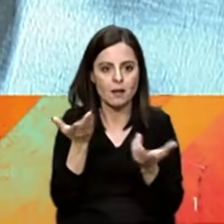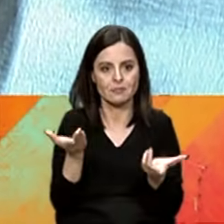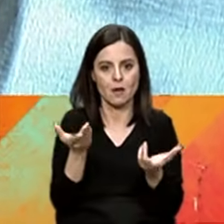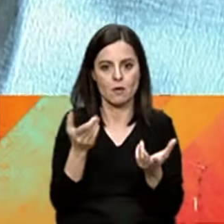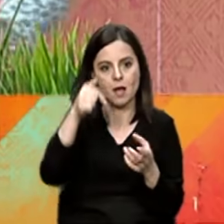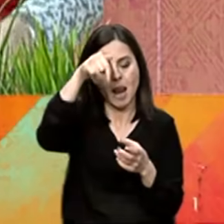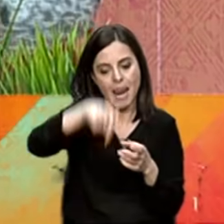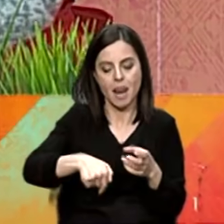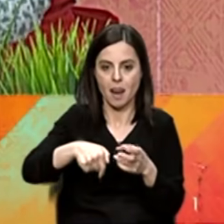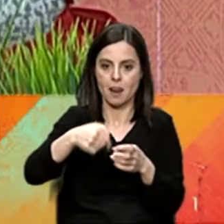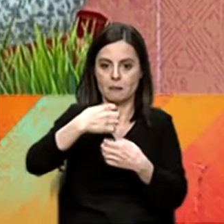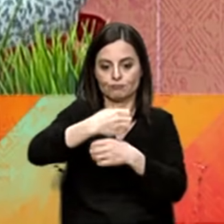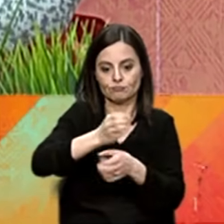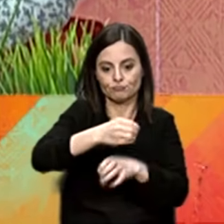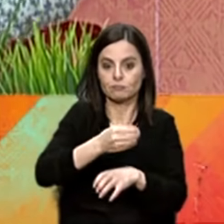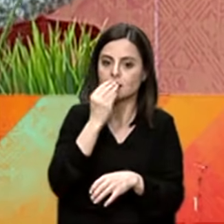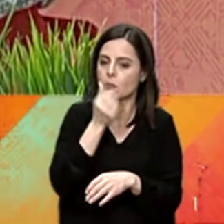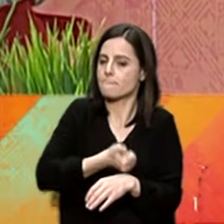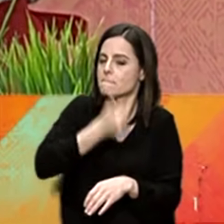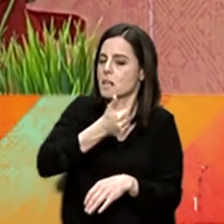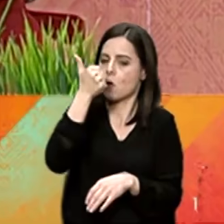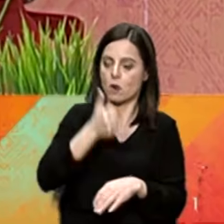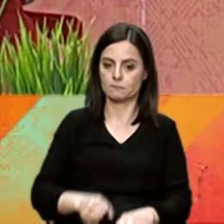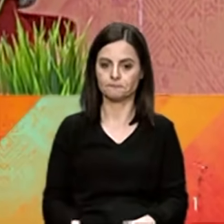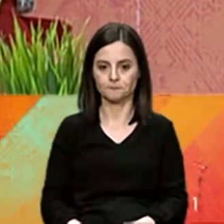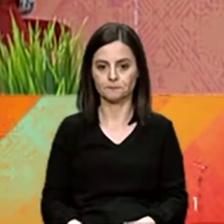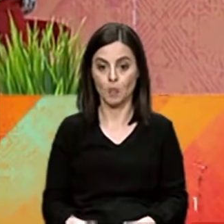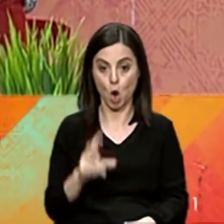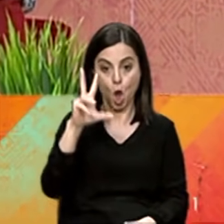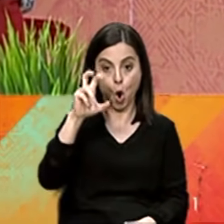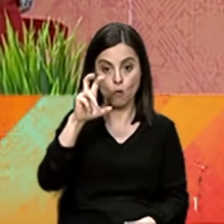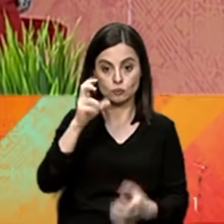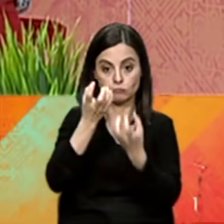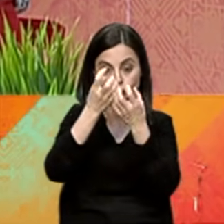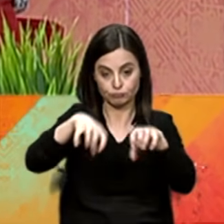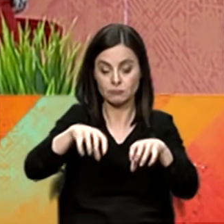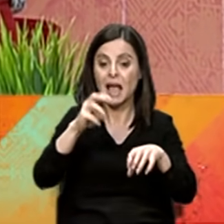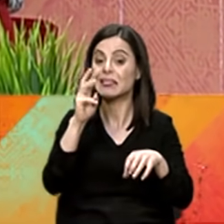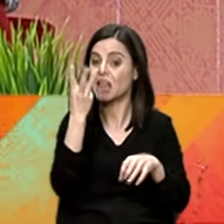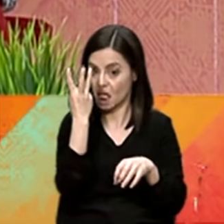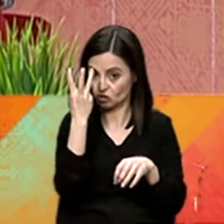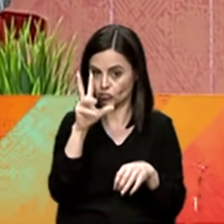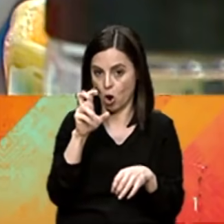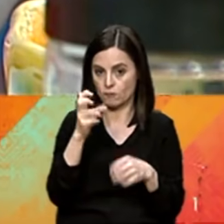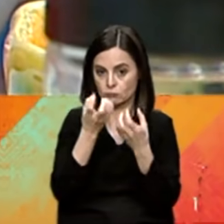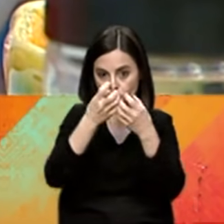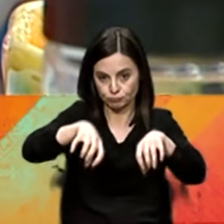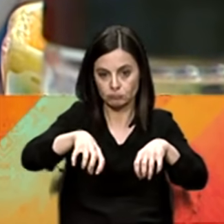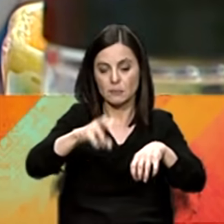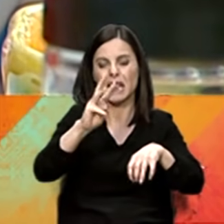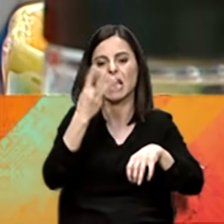momento têm muito mais sabor. E agora vou juntar os ovos. Vou juntar 3 ovos, deixa-me cá